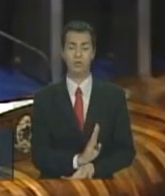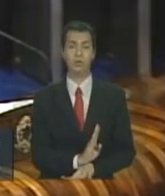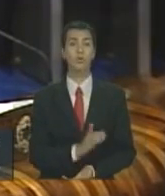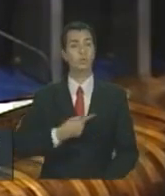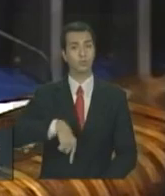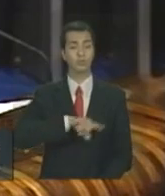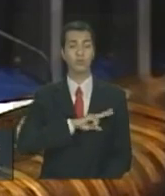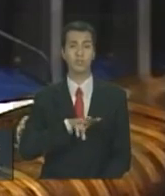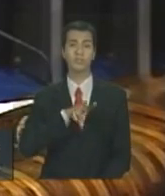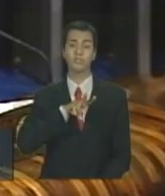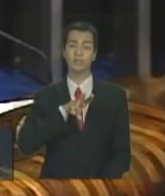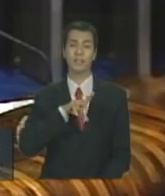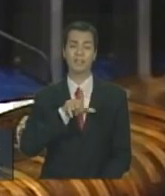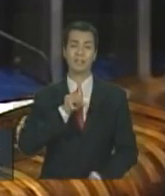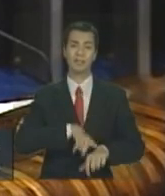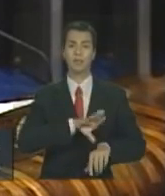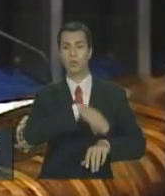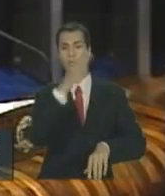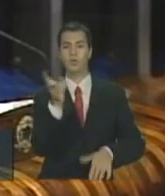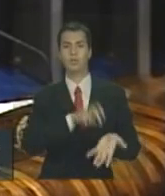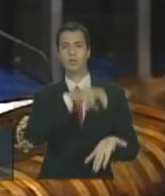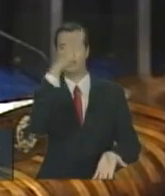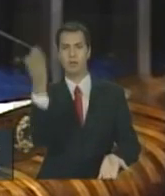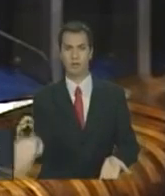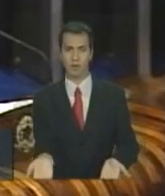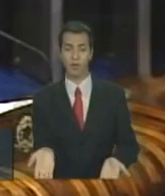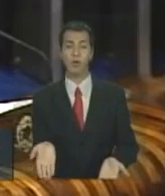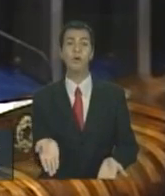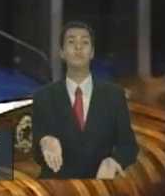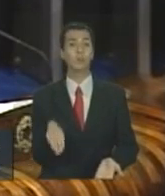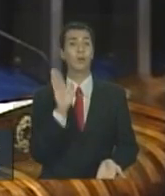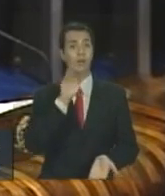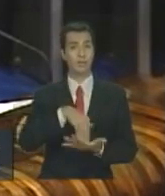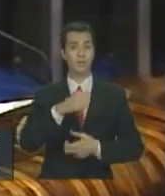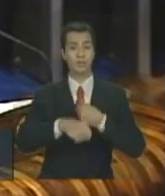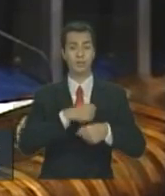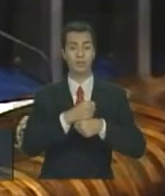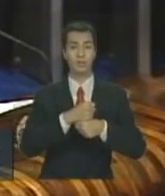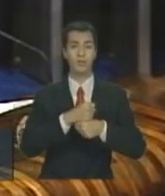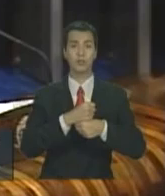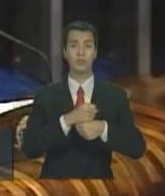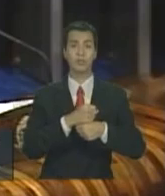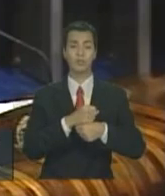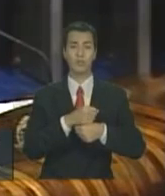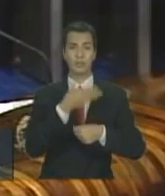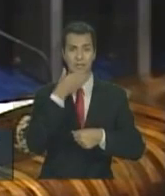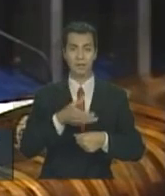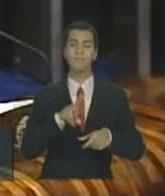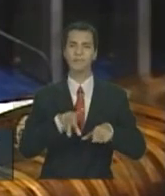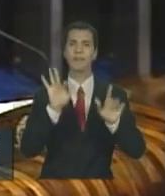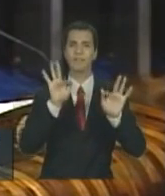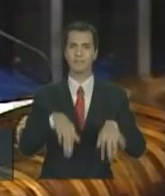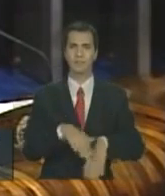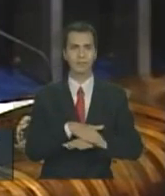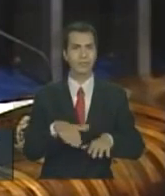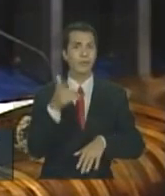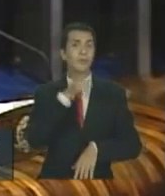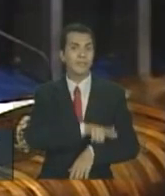desse ano. Portanto, até o final de 2014, serão 60 mil escolas em tempo integral.